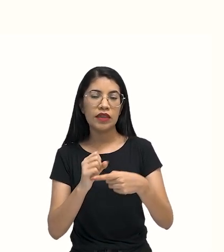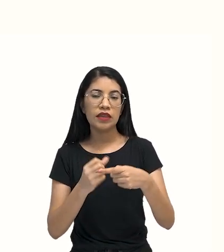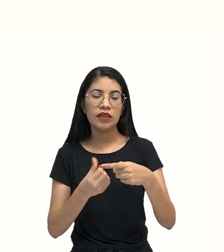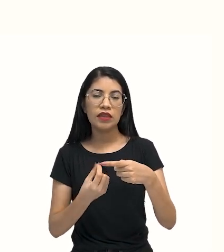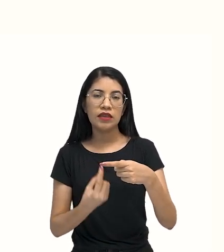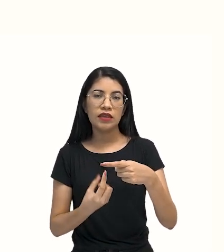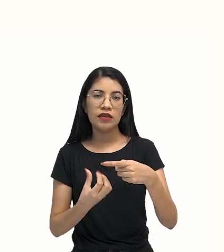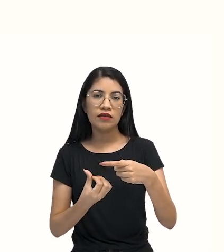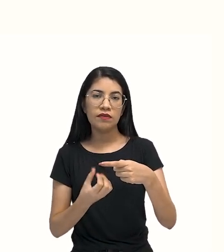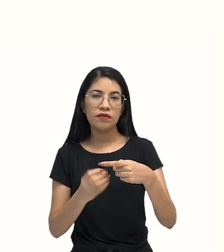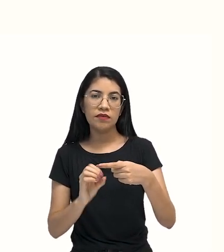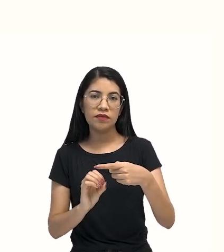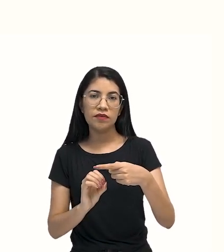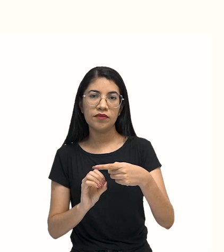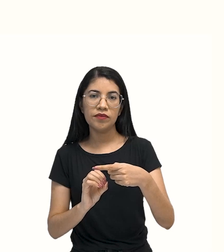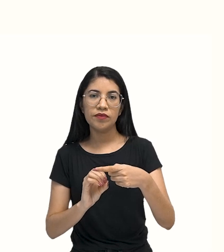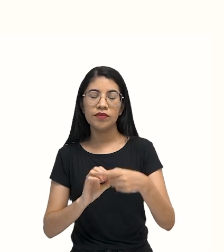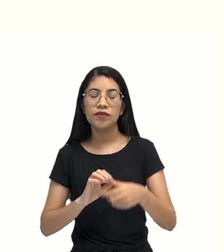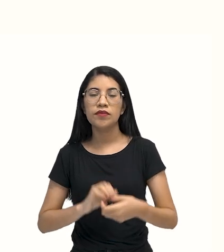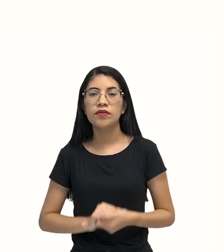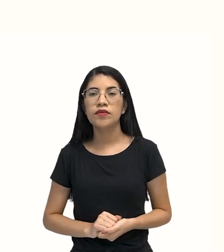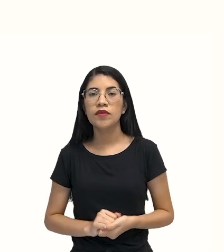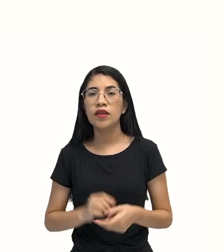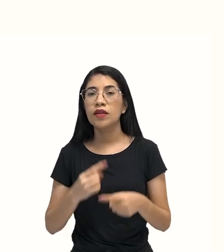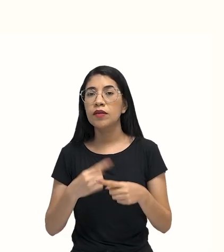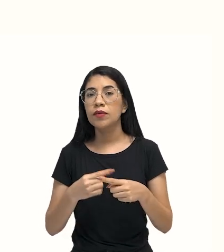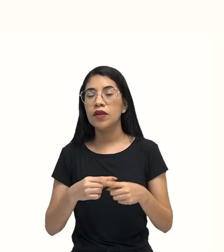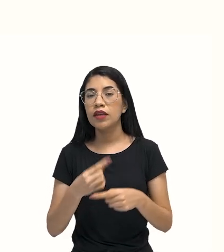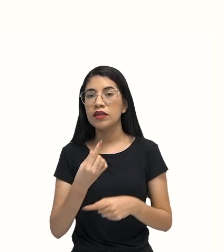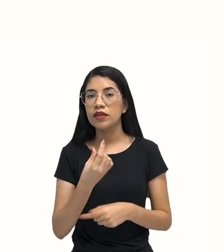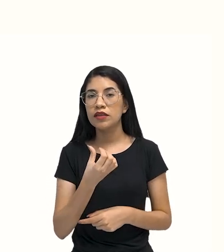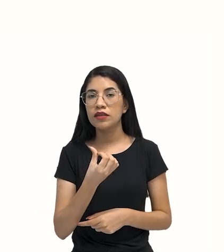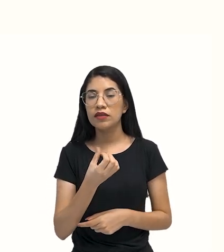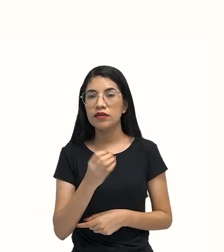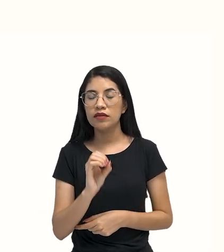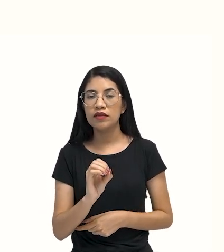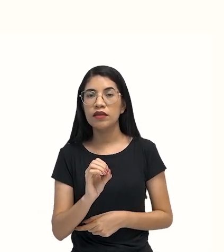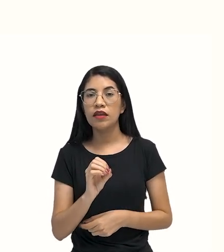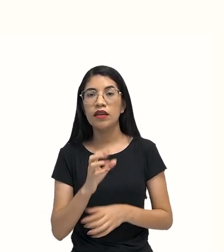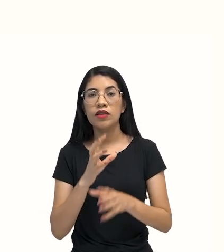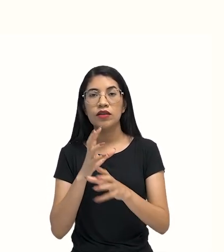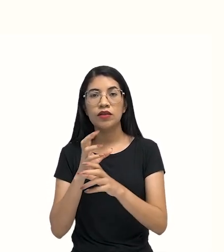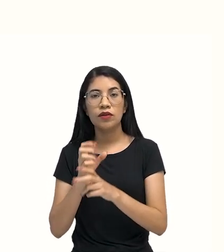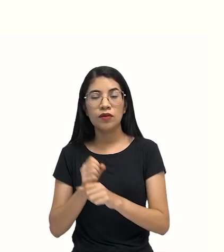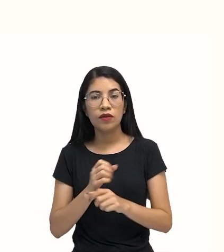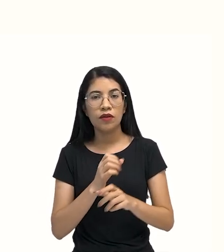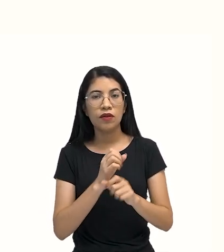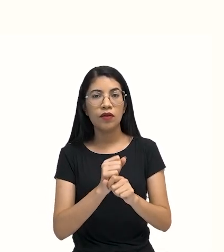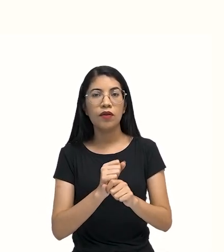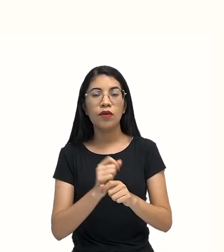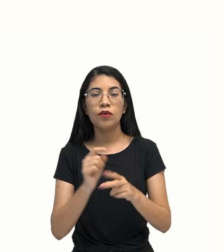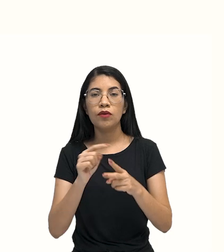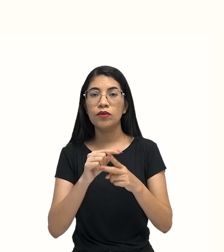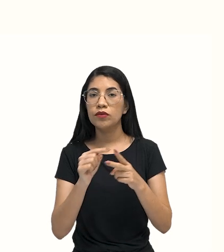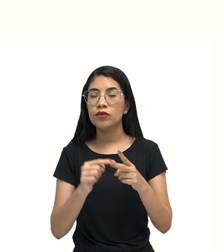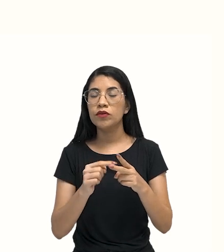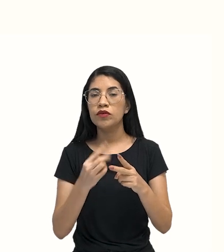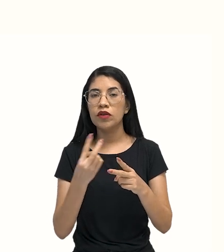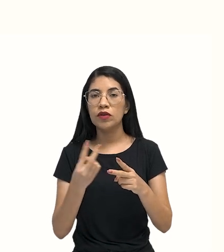contra 160 também, tá? Por que 160, professor? Porque nós somamos aqui os dois valores, tá?